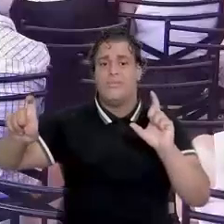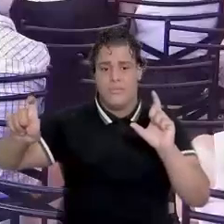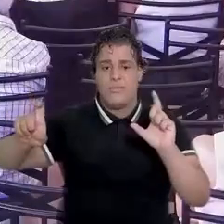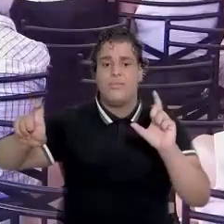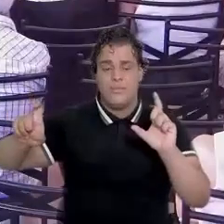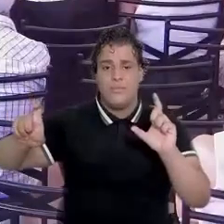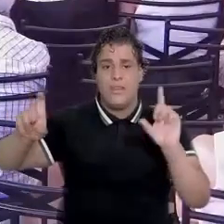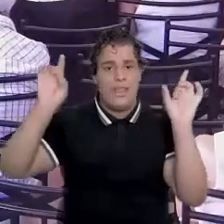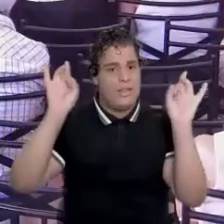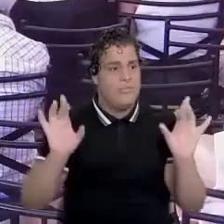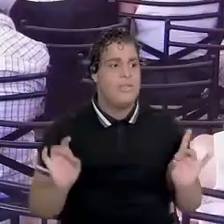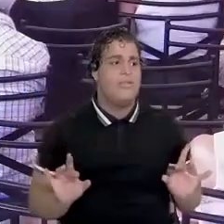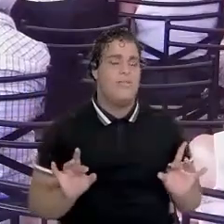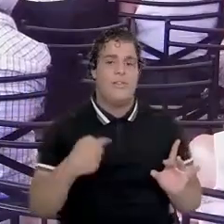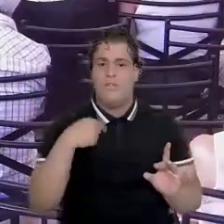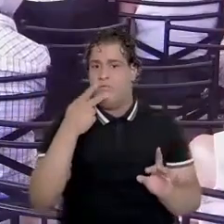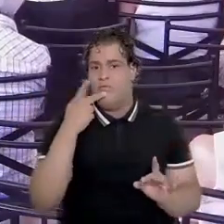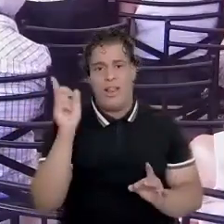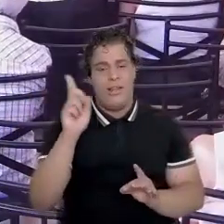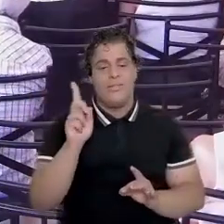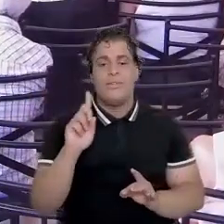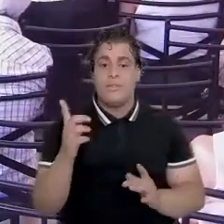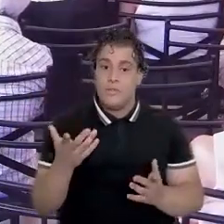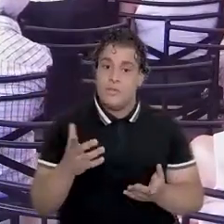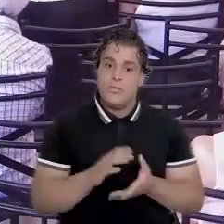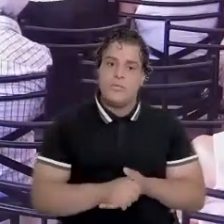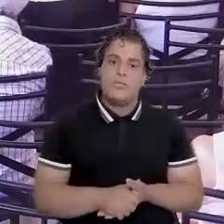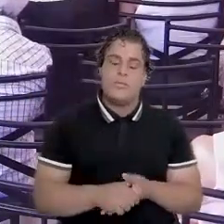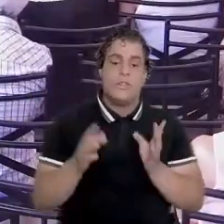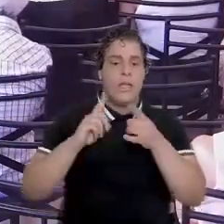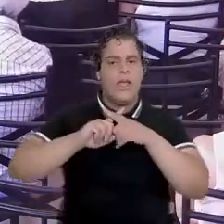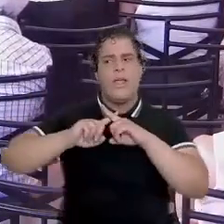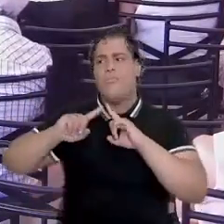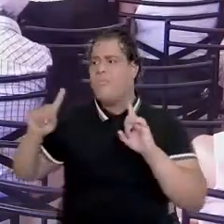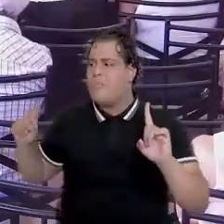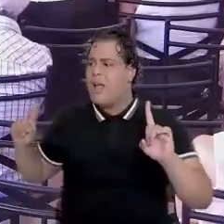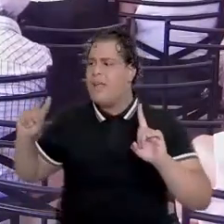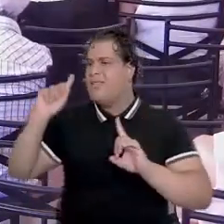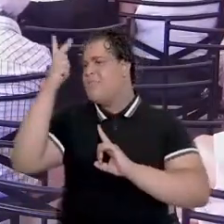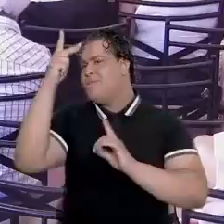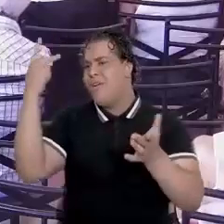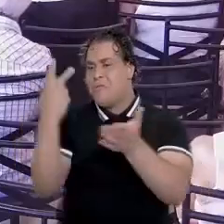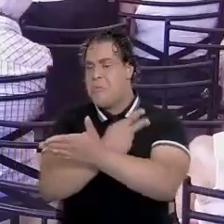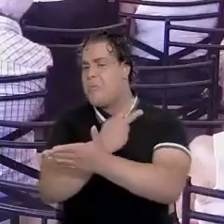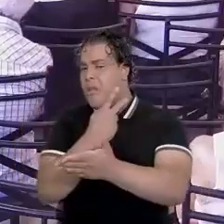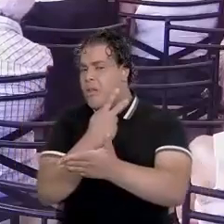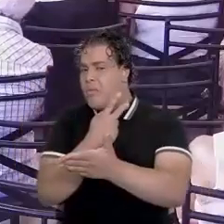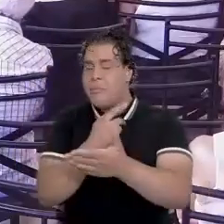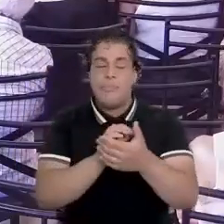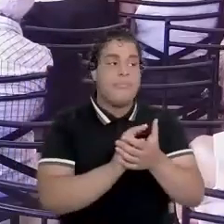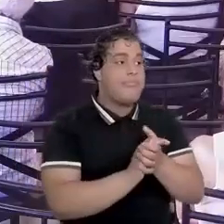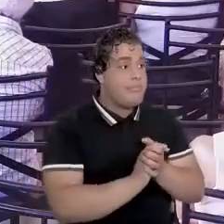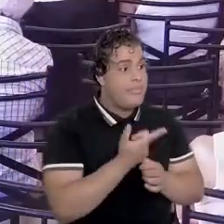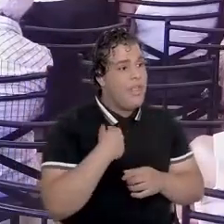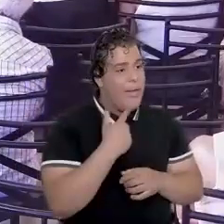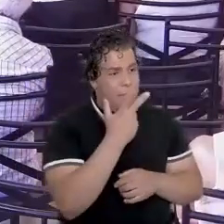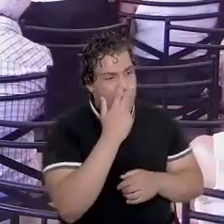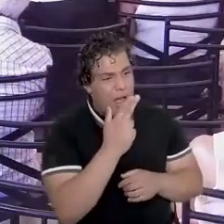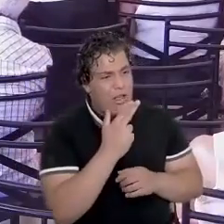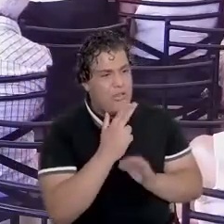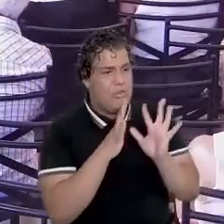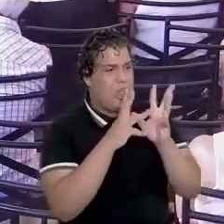Especificamente eu falar disso, de dente... Mas alguma coisa que aconteceu no consultório virou poesia? Então, eu acho que todas